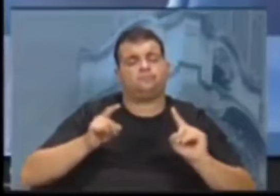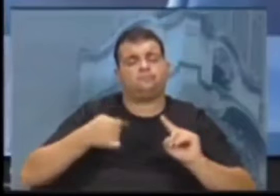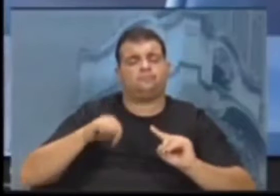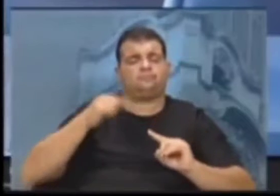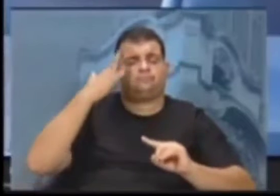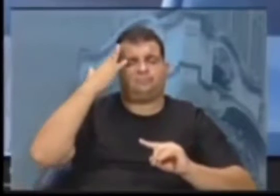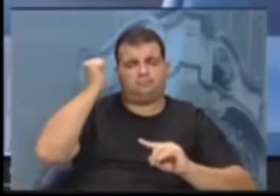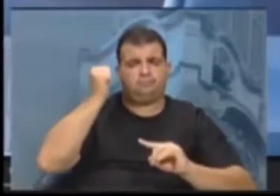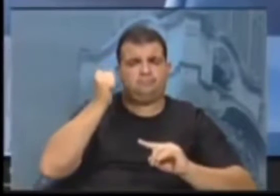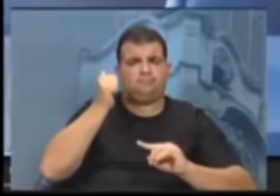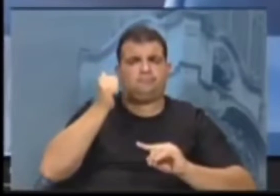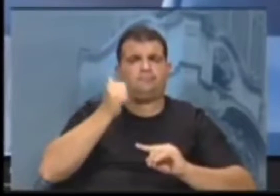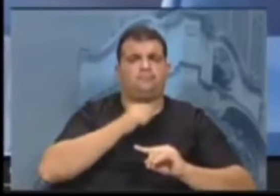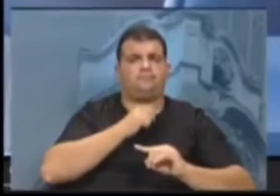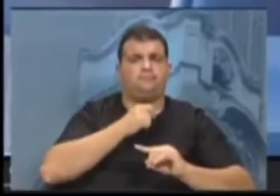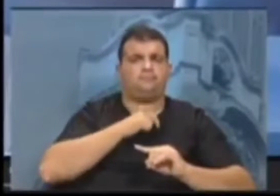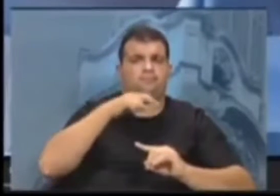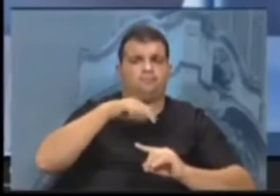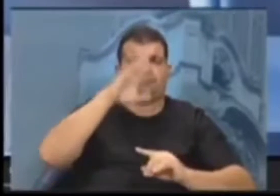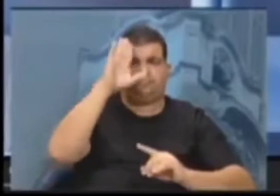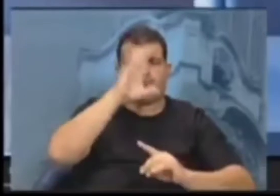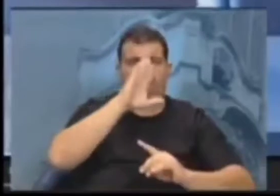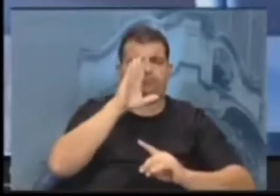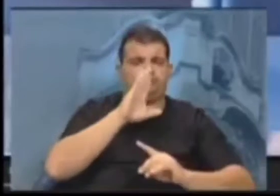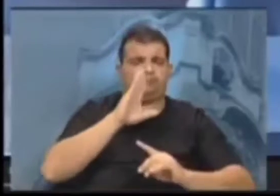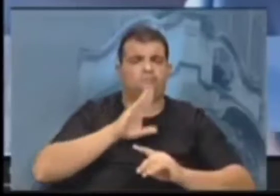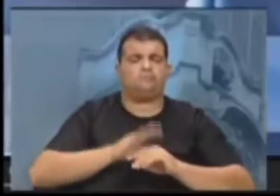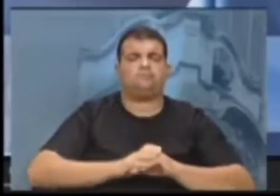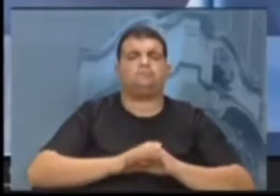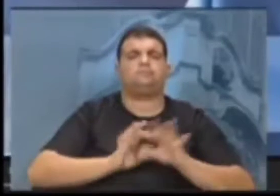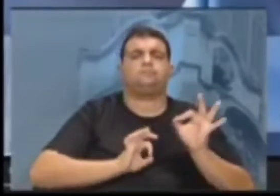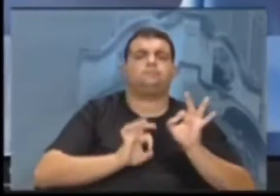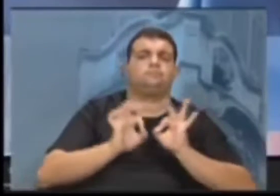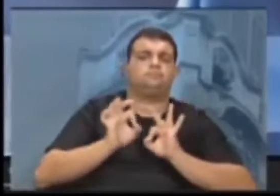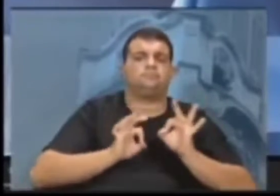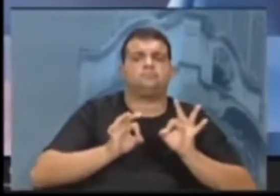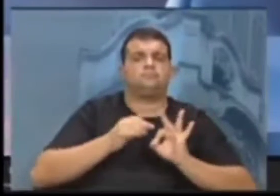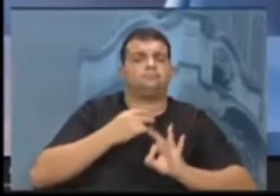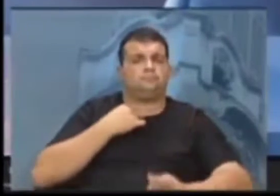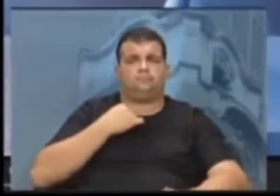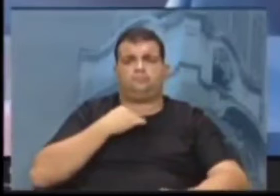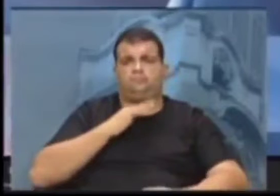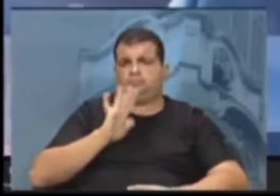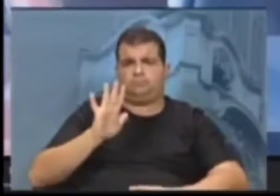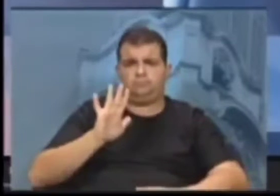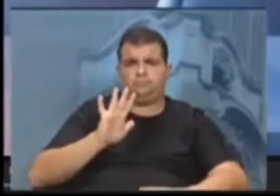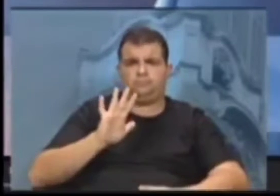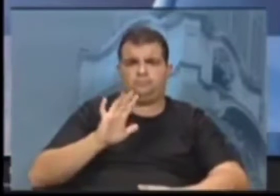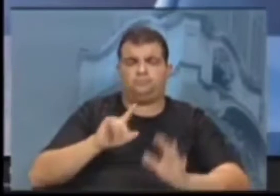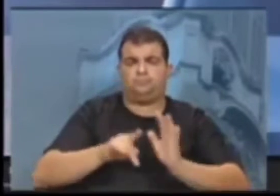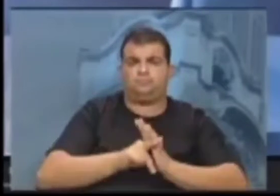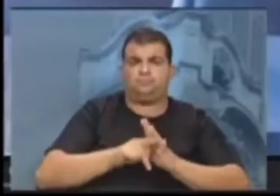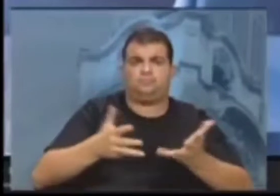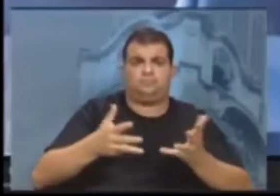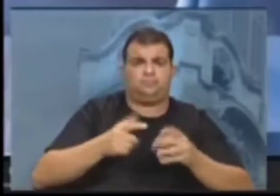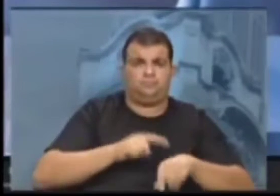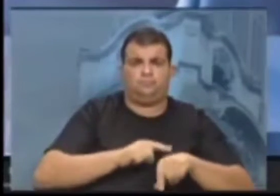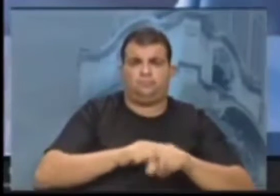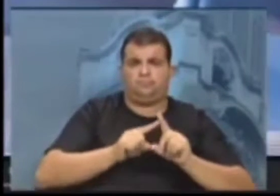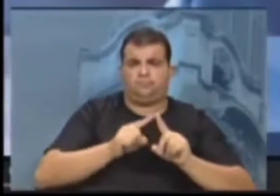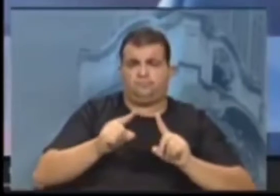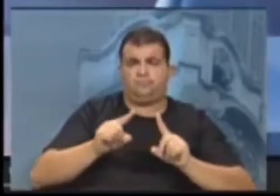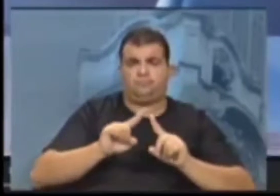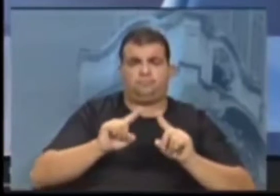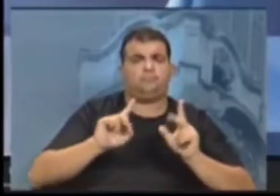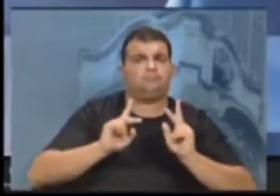que houve no Brasil, e na verdade esses projetos de lei eles não devem servir somente também para esse momento, eles devem servir para